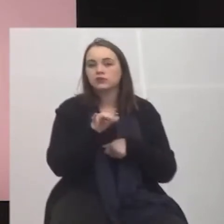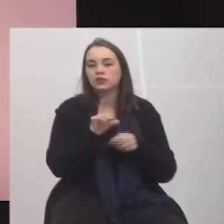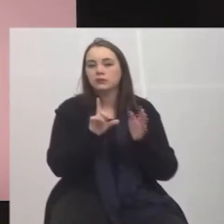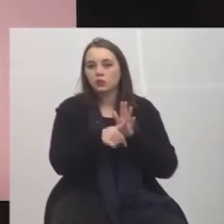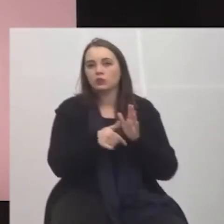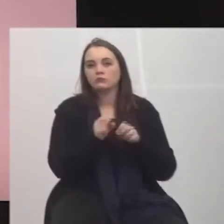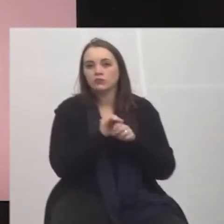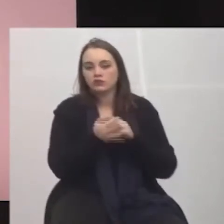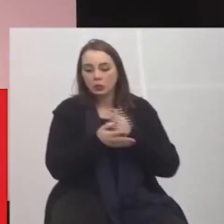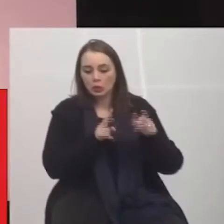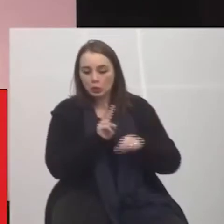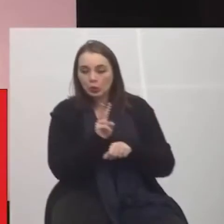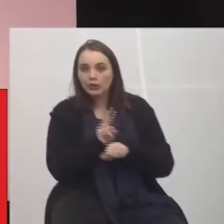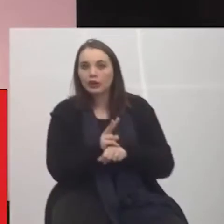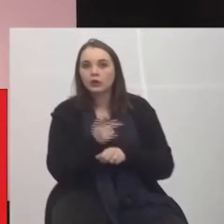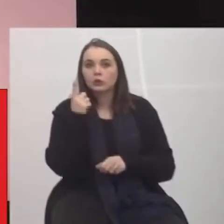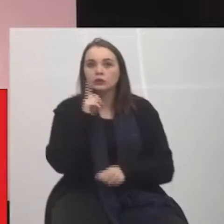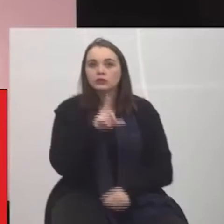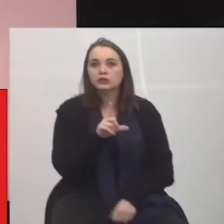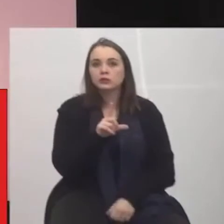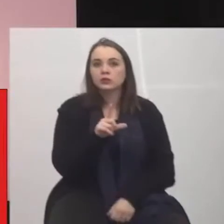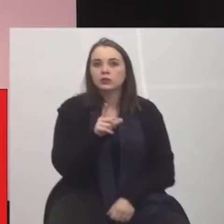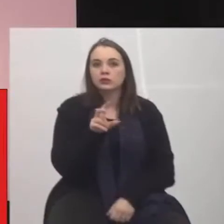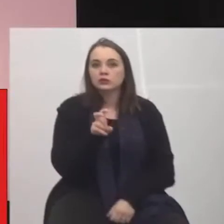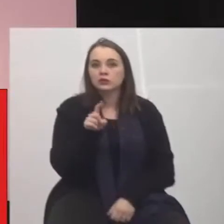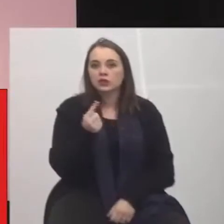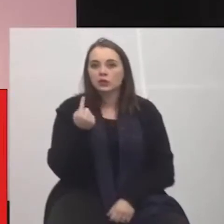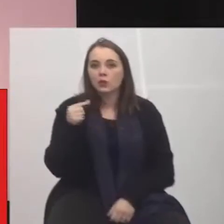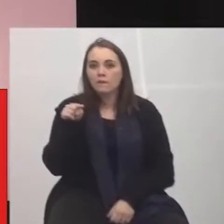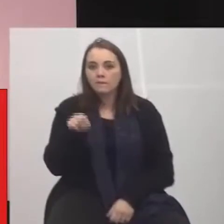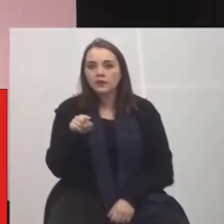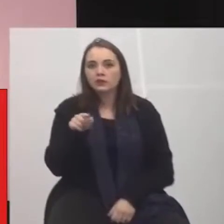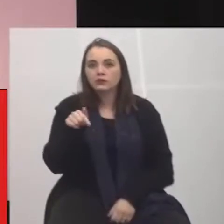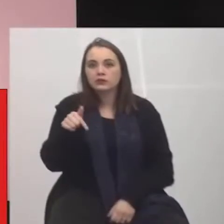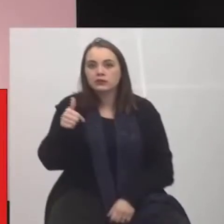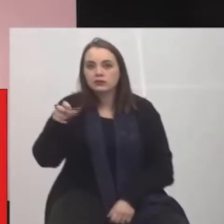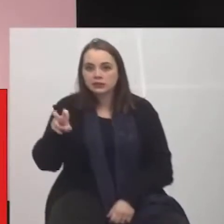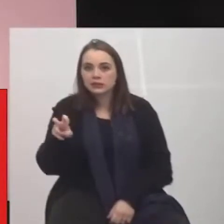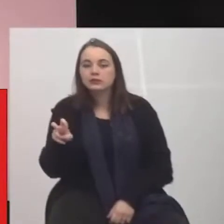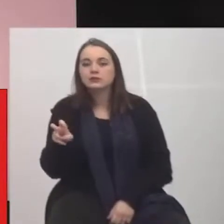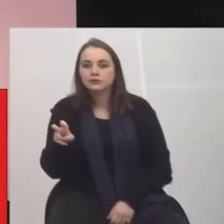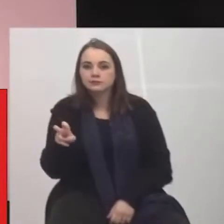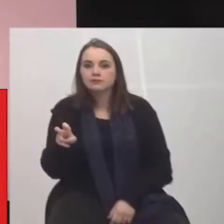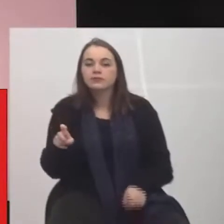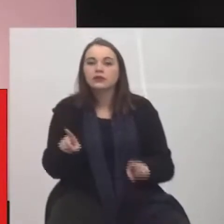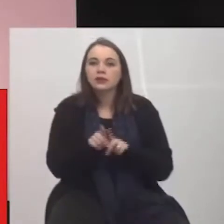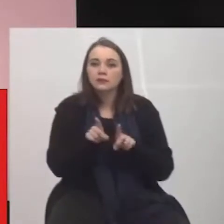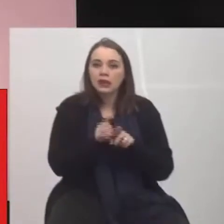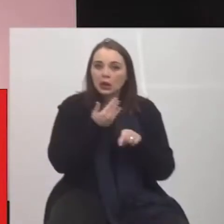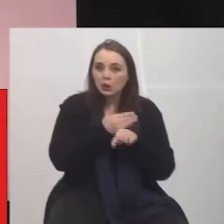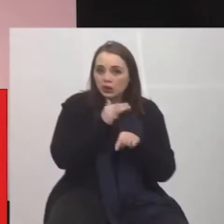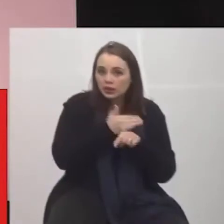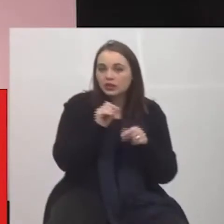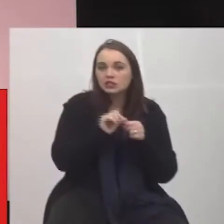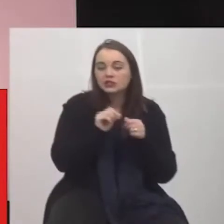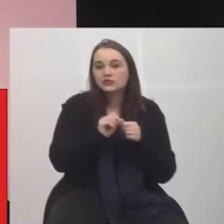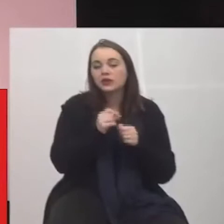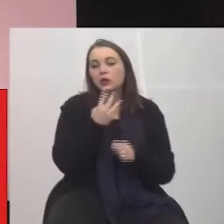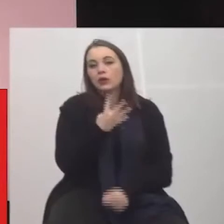51.715, né? Então, evidenciando o do slide anterior. O número de testes realizados